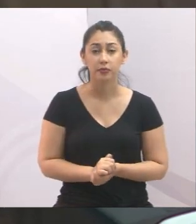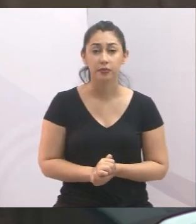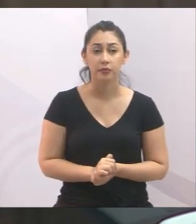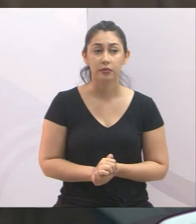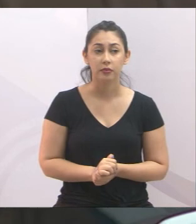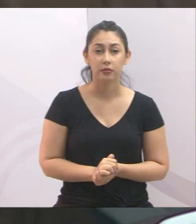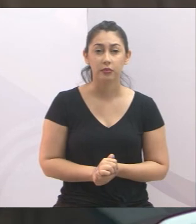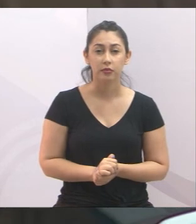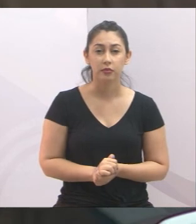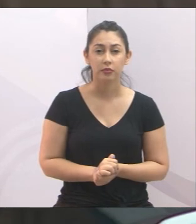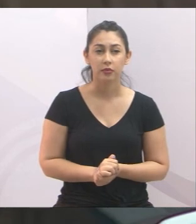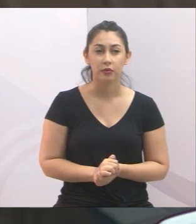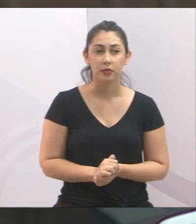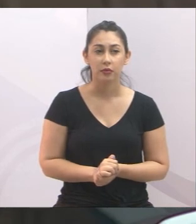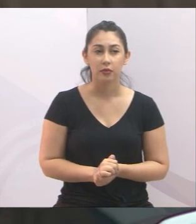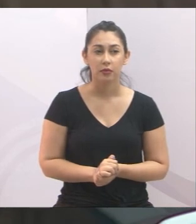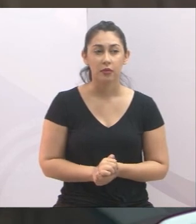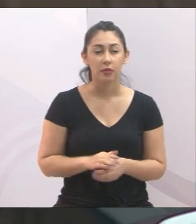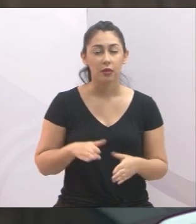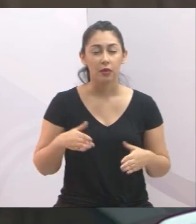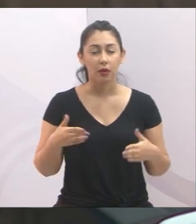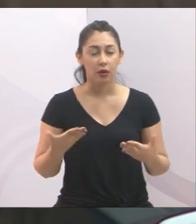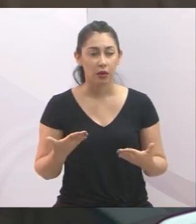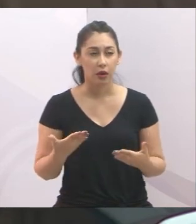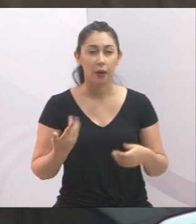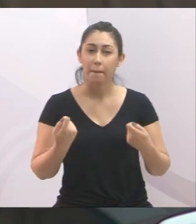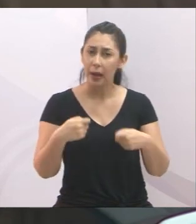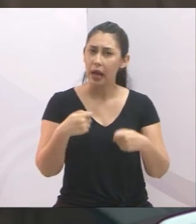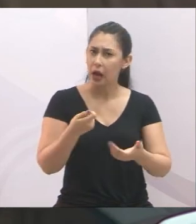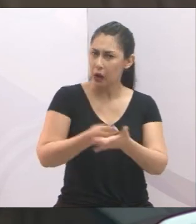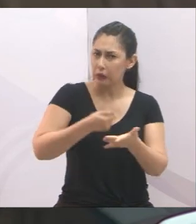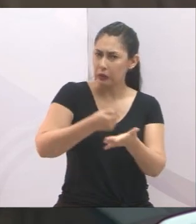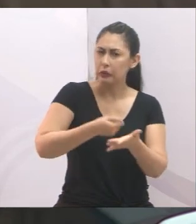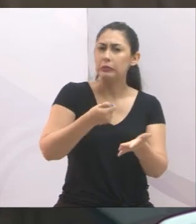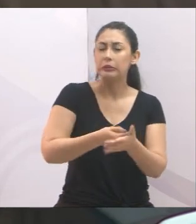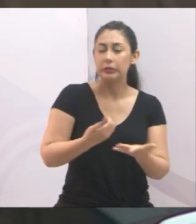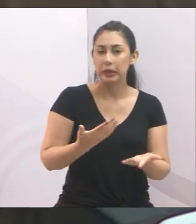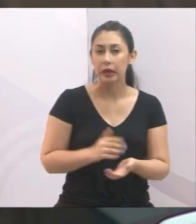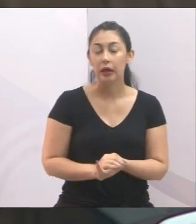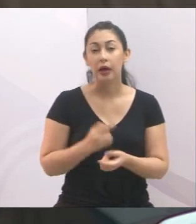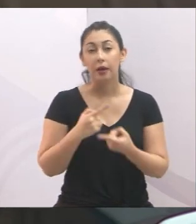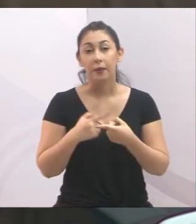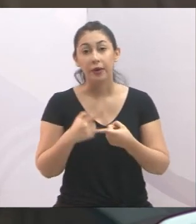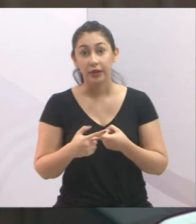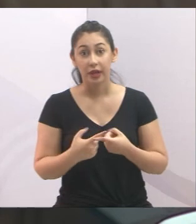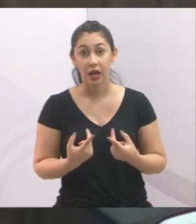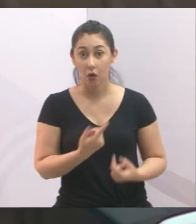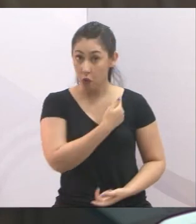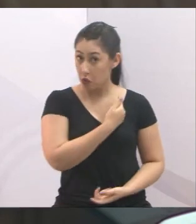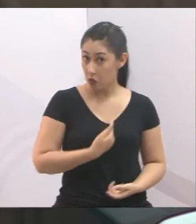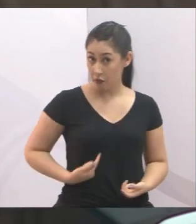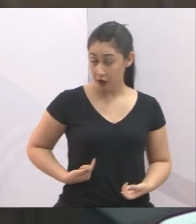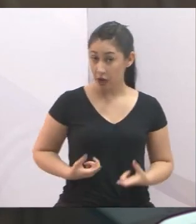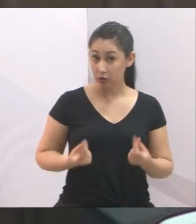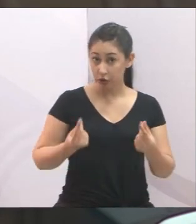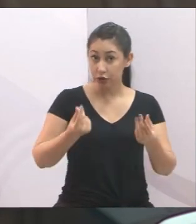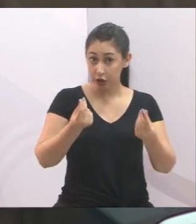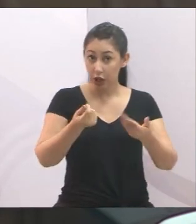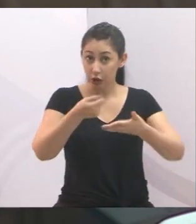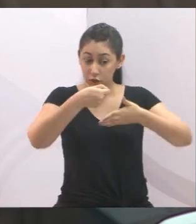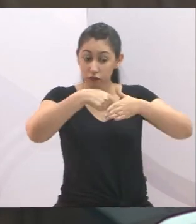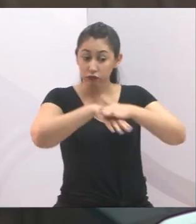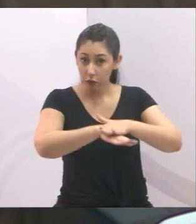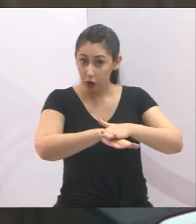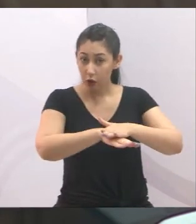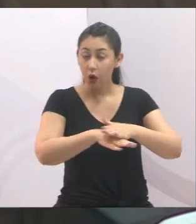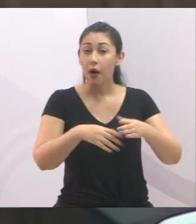mais no cunho social. Então, tem que se cobrar isso, porque é um investimento do governo federal que deve ter a manutenção, por